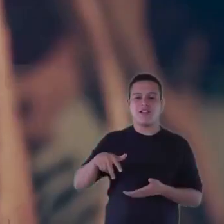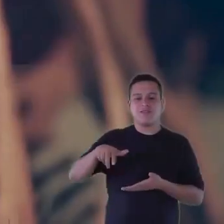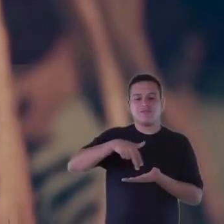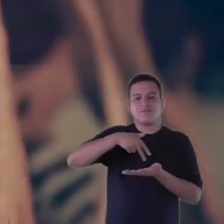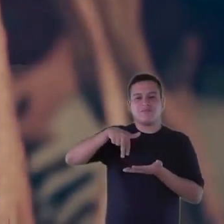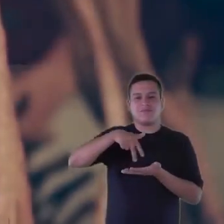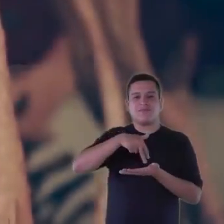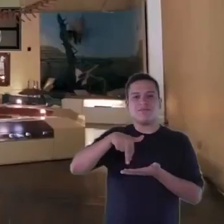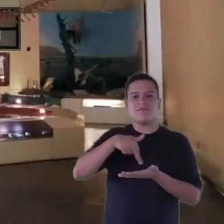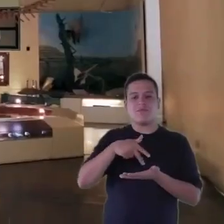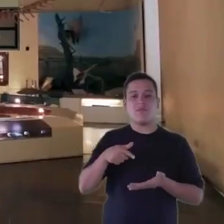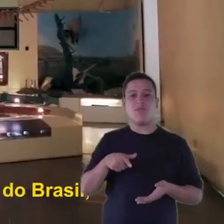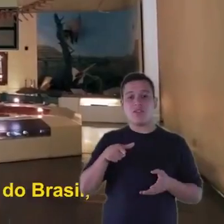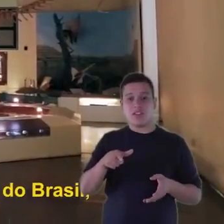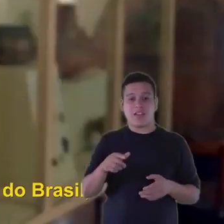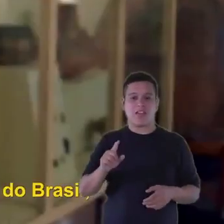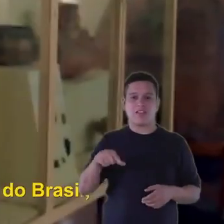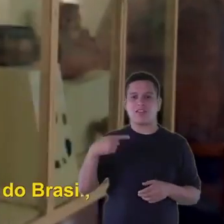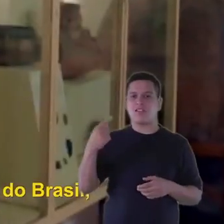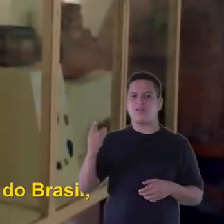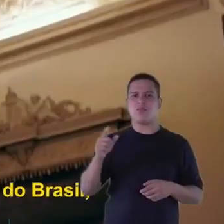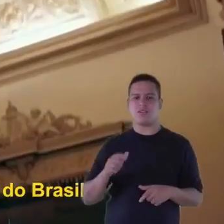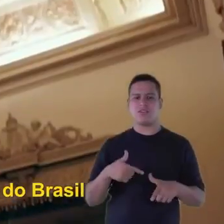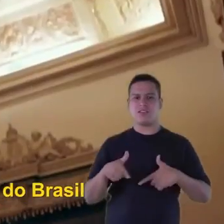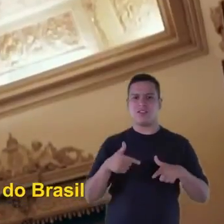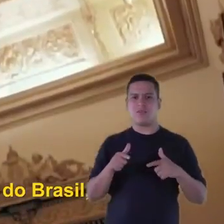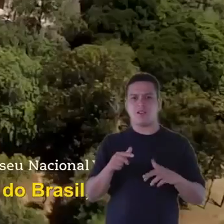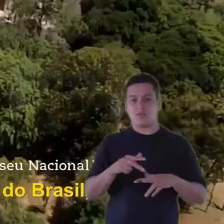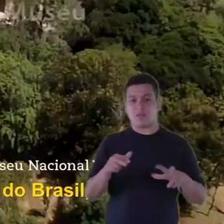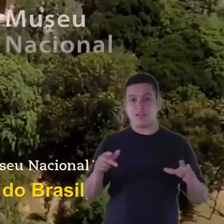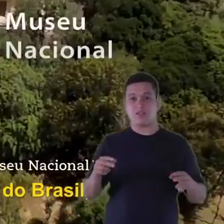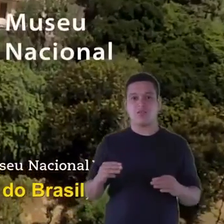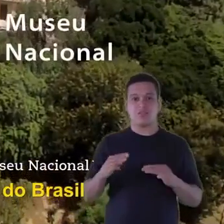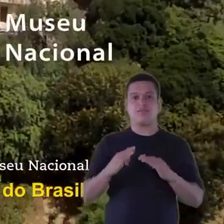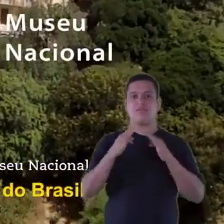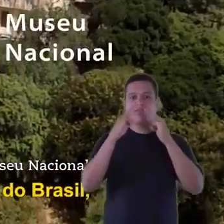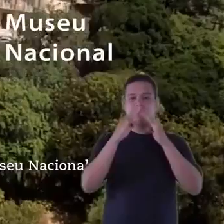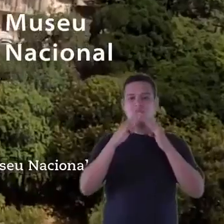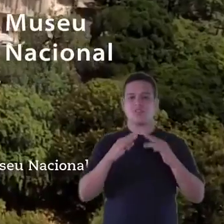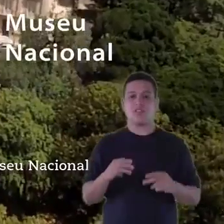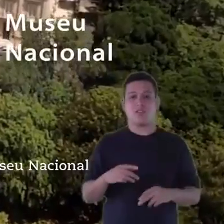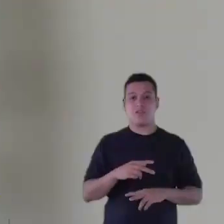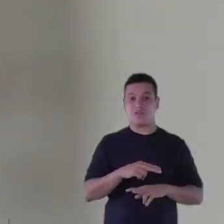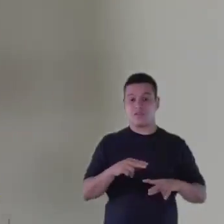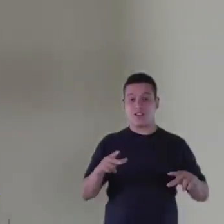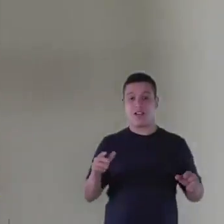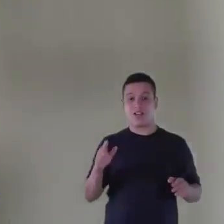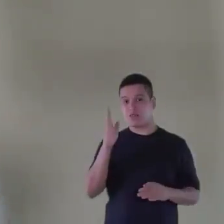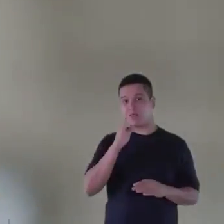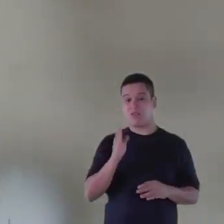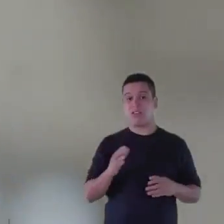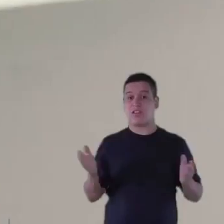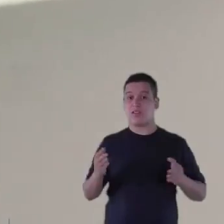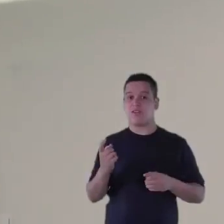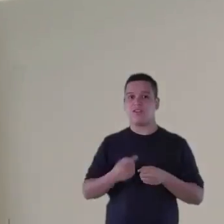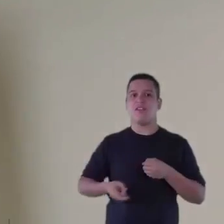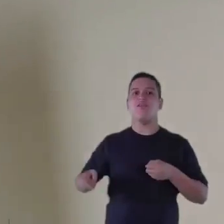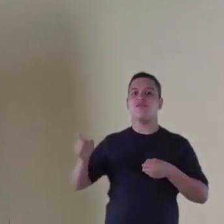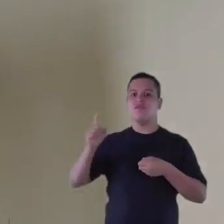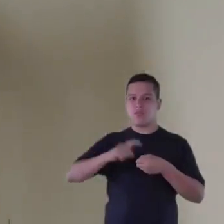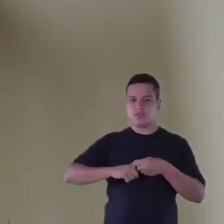em uma exposição arqueológica em um dos maiores e mais importantes museus do Brasil, que vai voltar a ser o maior do